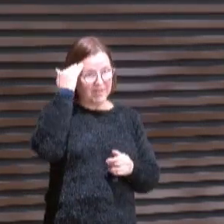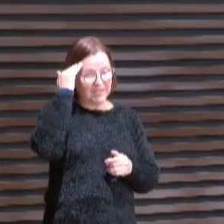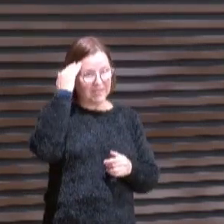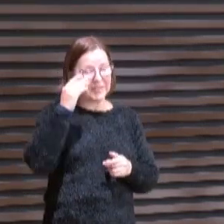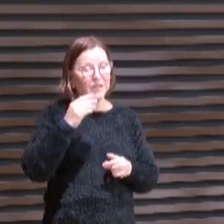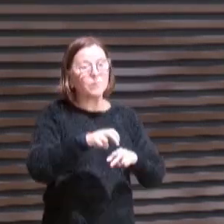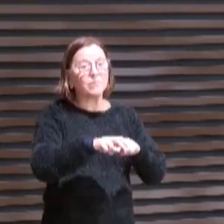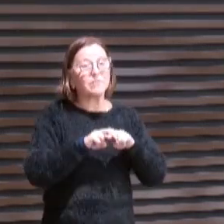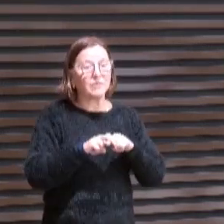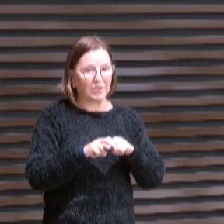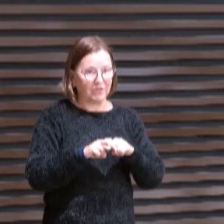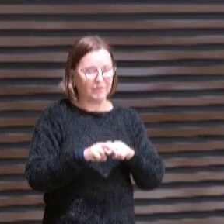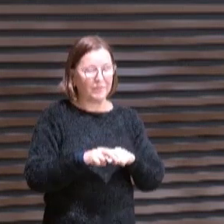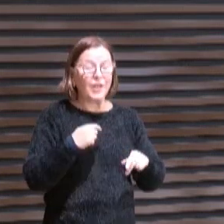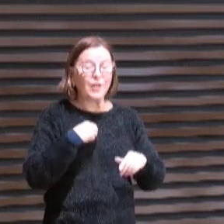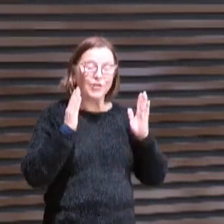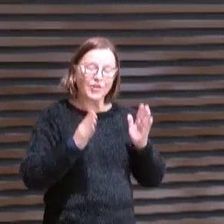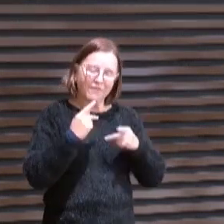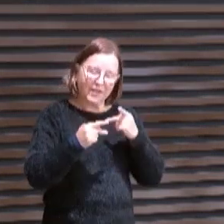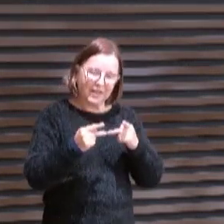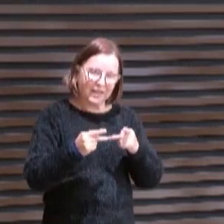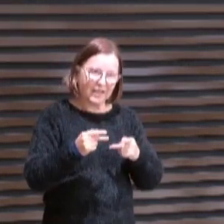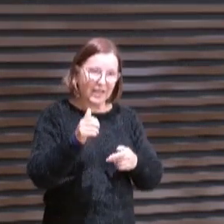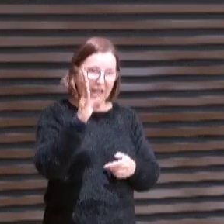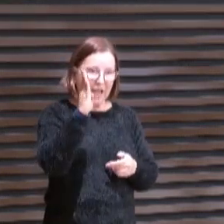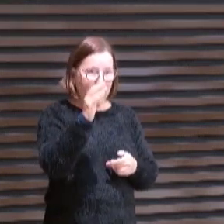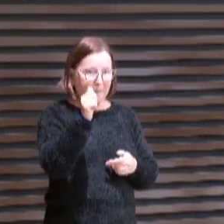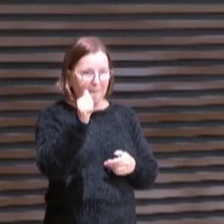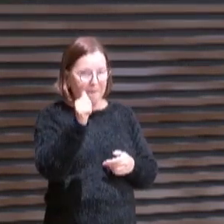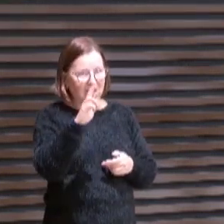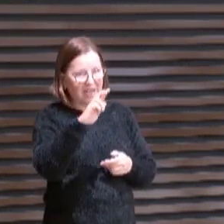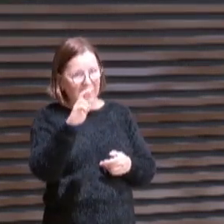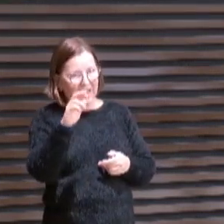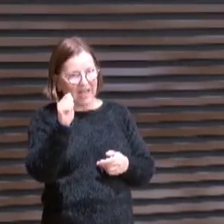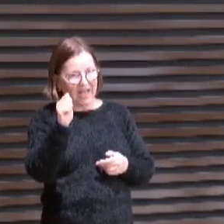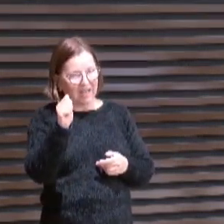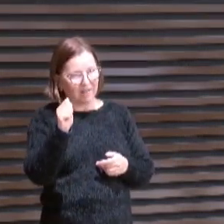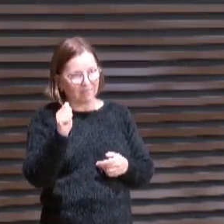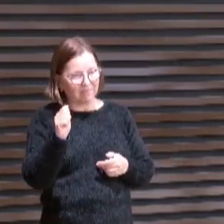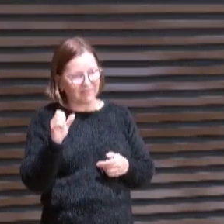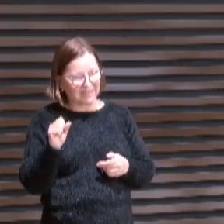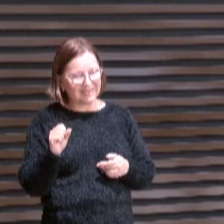quê? Eu já falei aqui que Barrabás também era chamado de Jesus